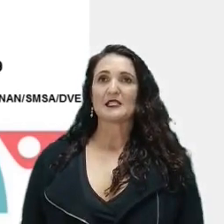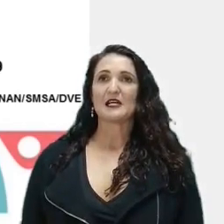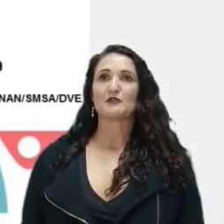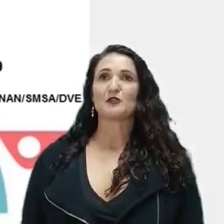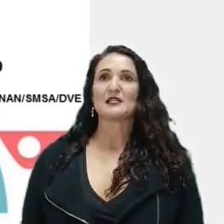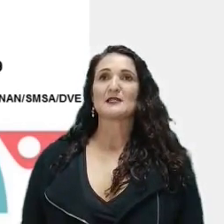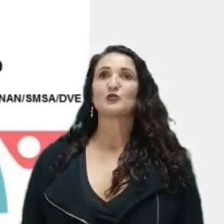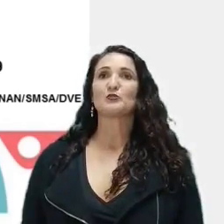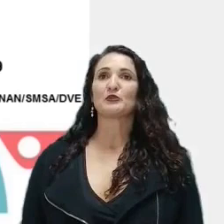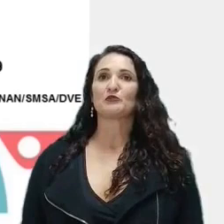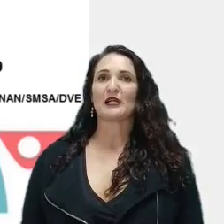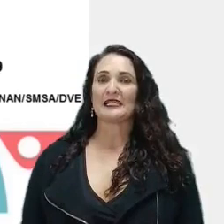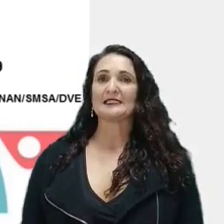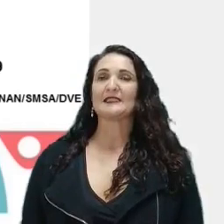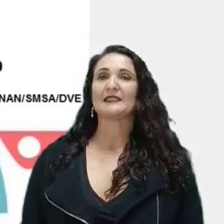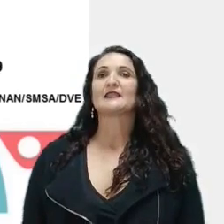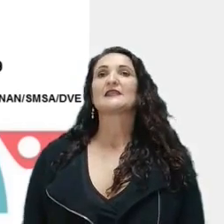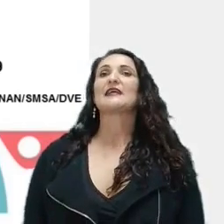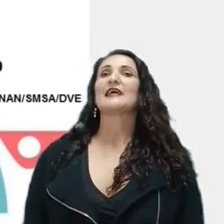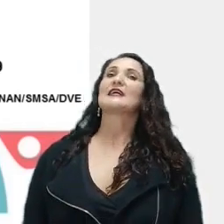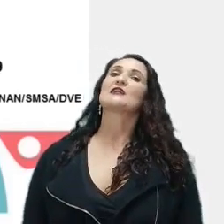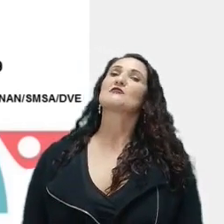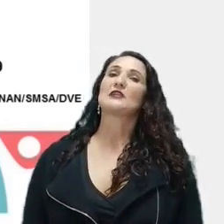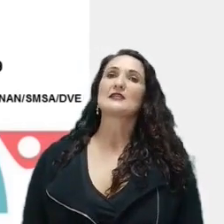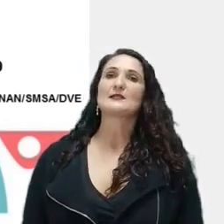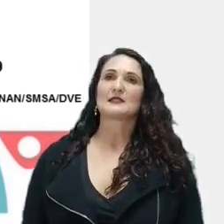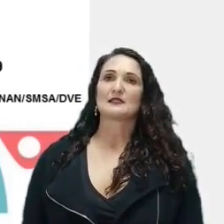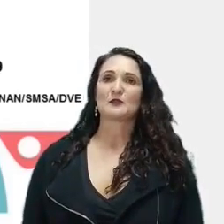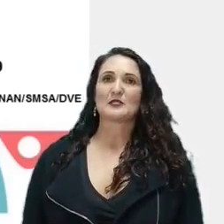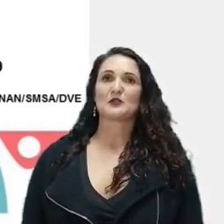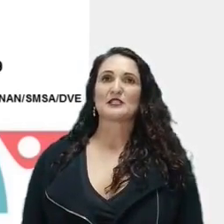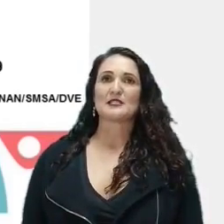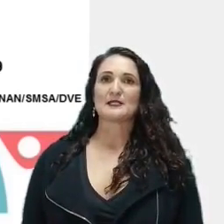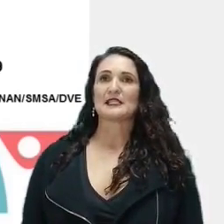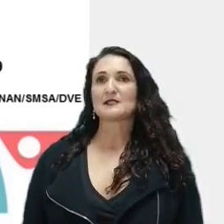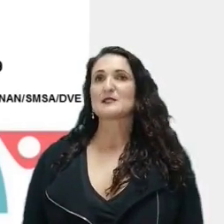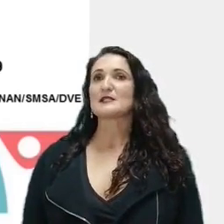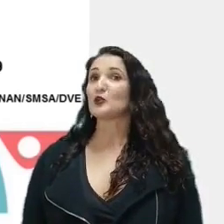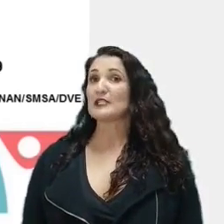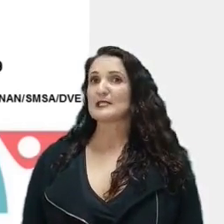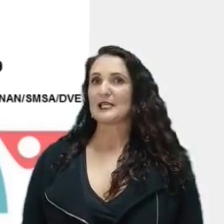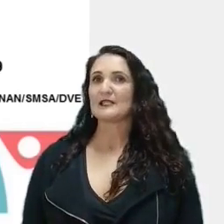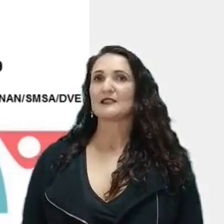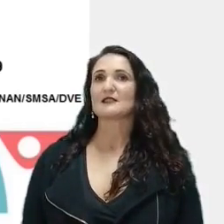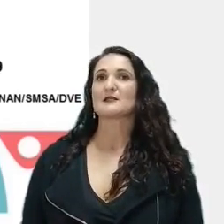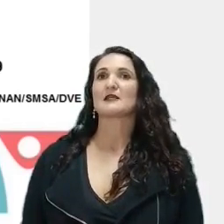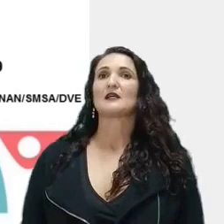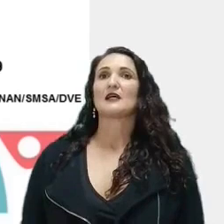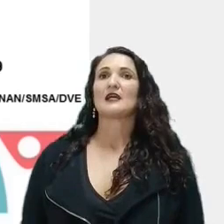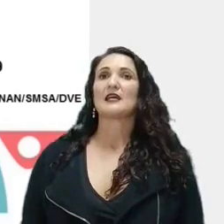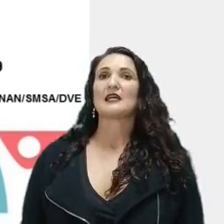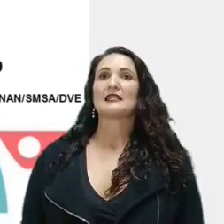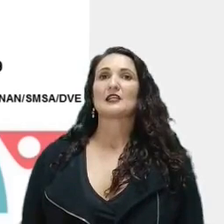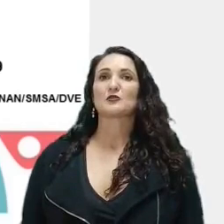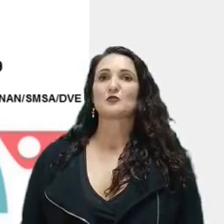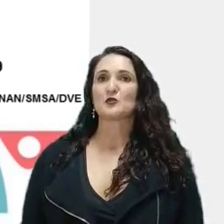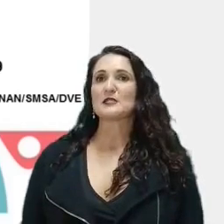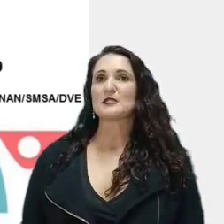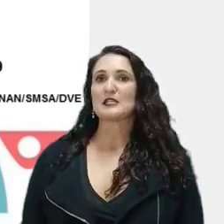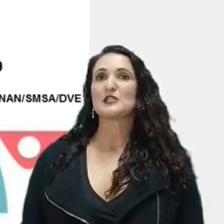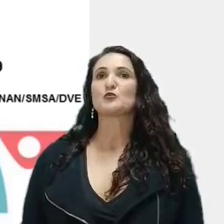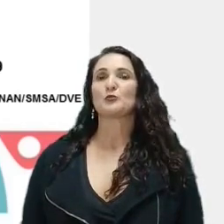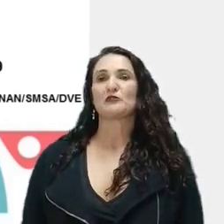aparece aqui a violência autoprovocada, que é aquela violência que crianças e adolescentes